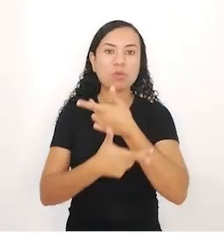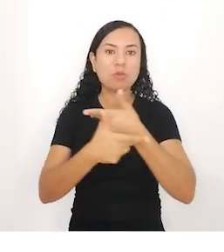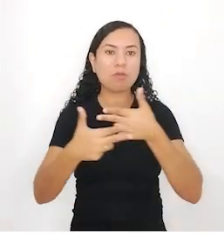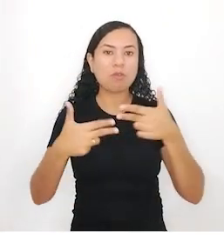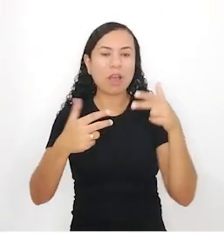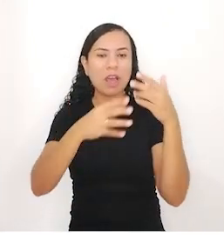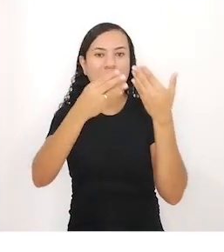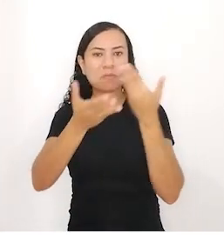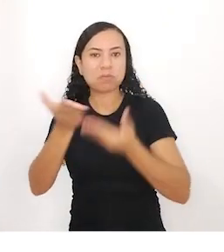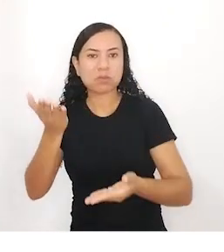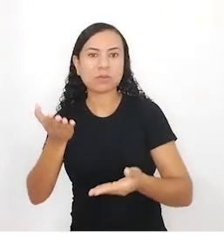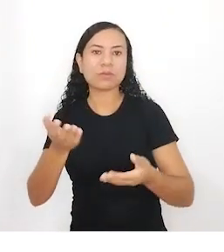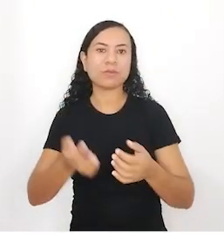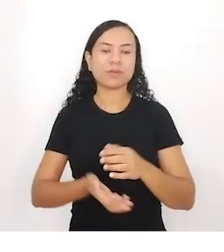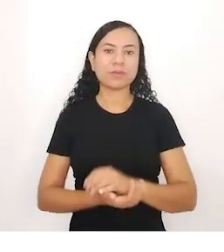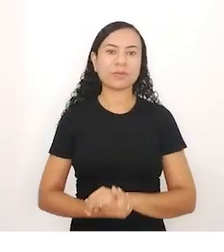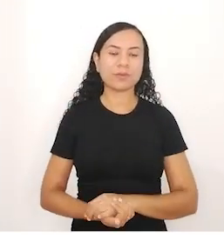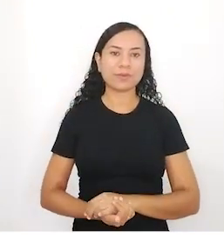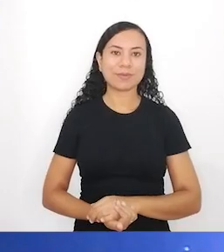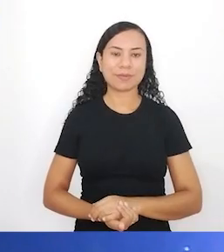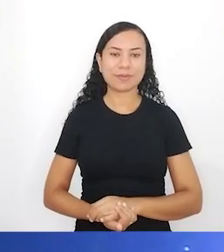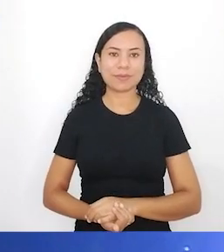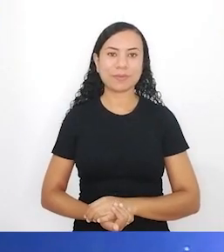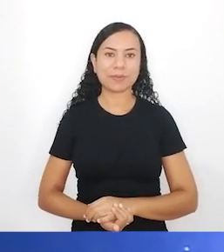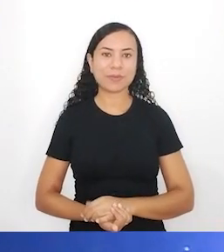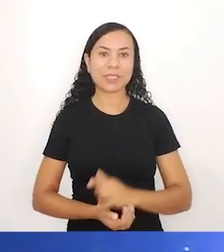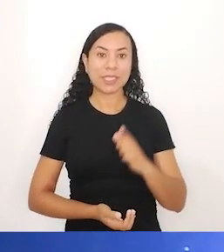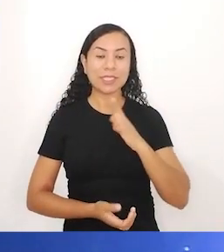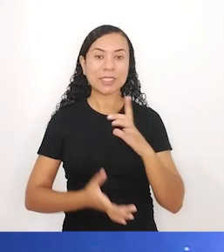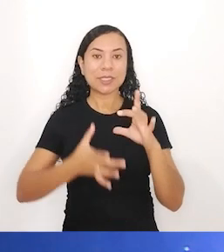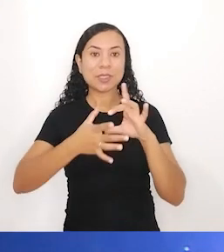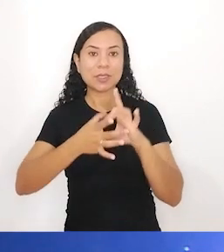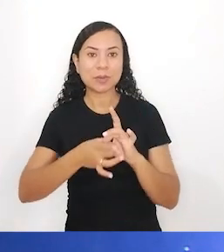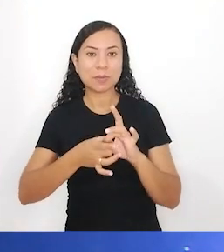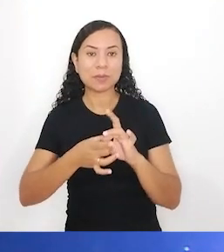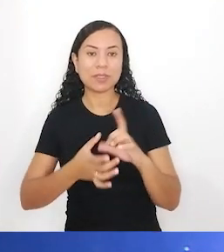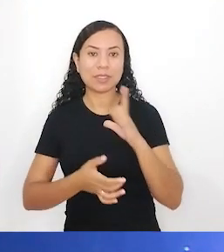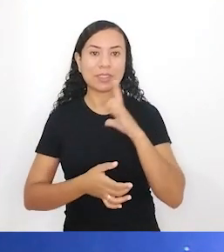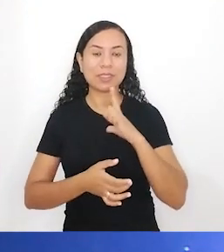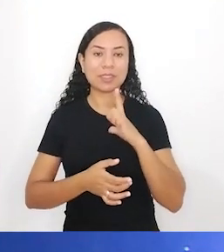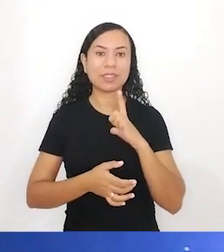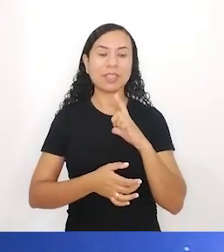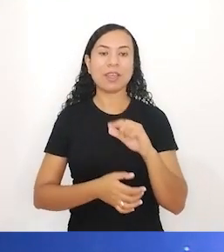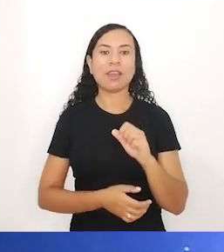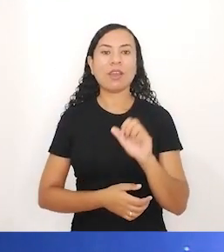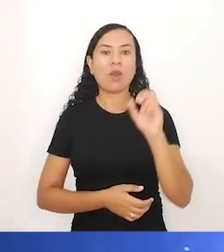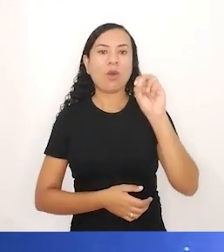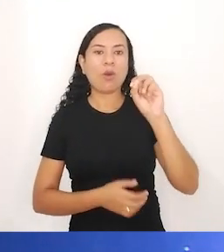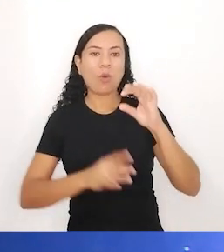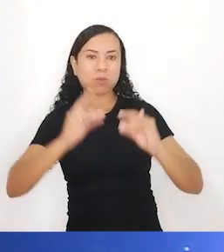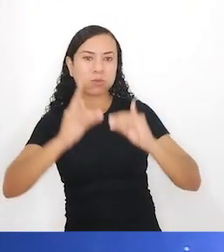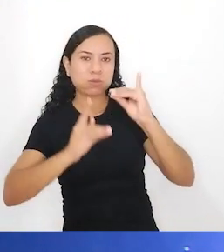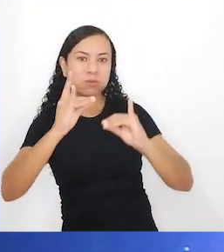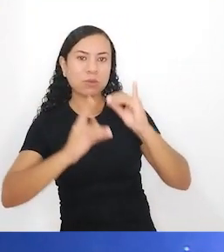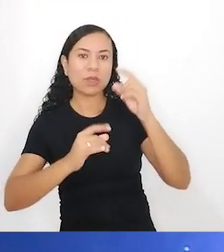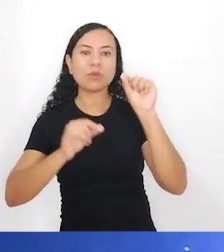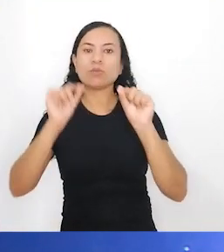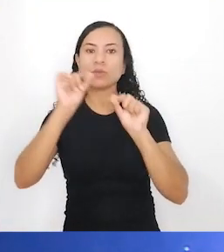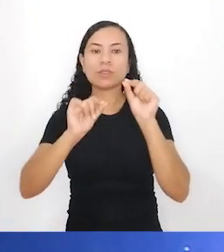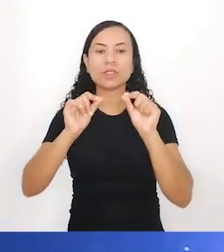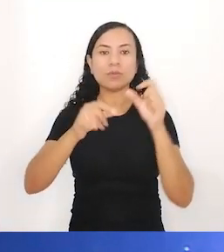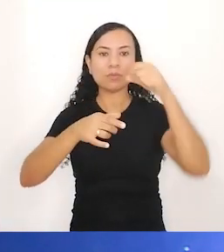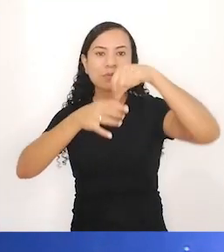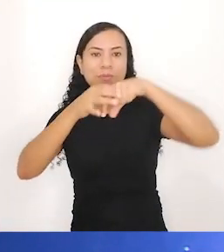sua queda acentuada pela ação desse hormônio. Um outro hormônio está relacionado ao amadurecimento e à germinação da semente,